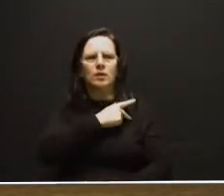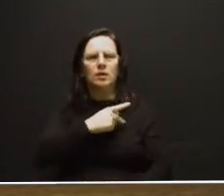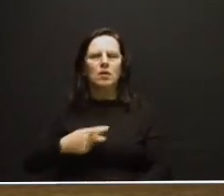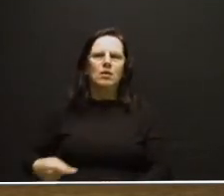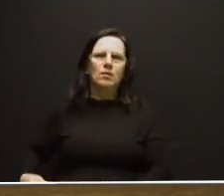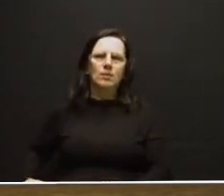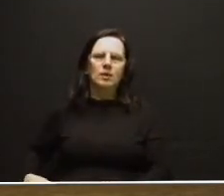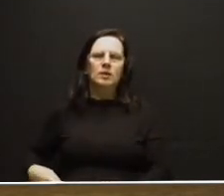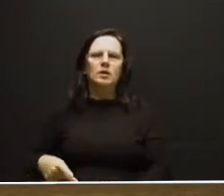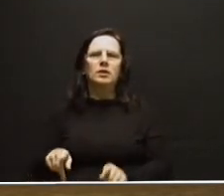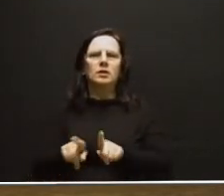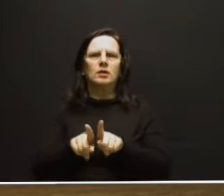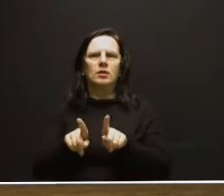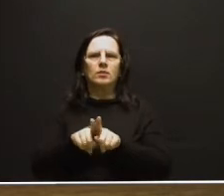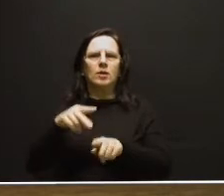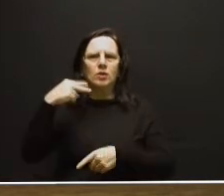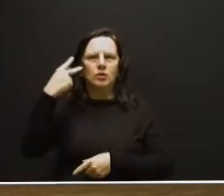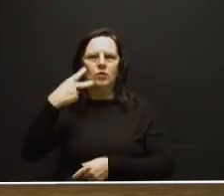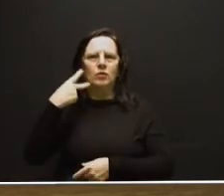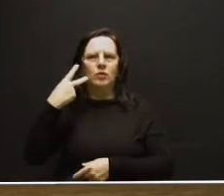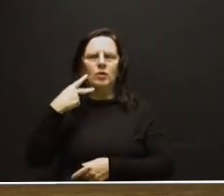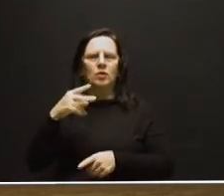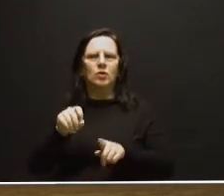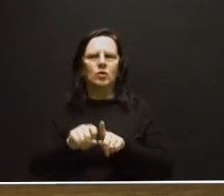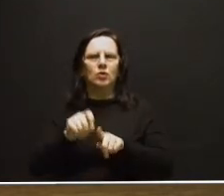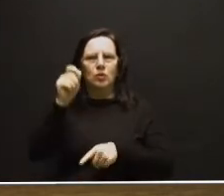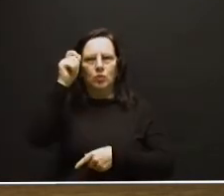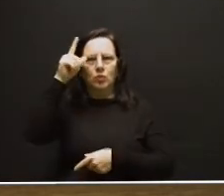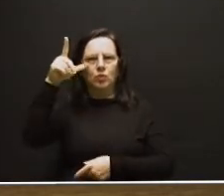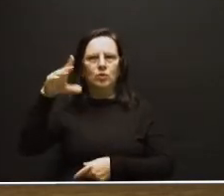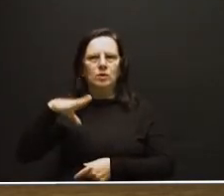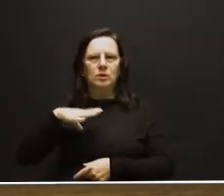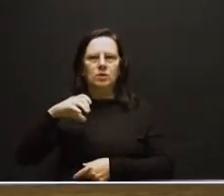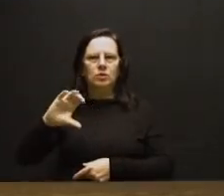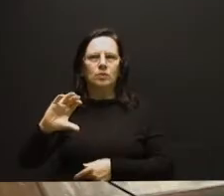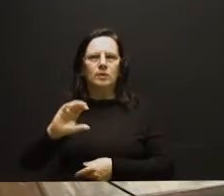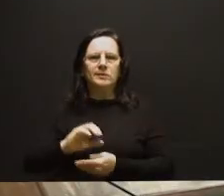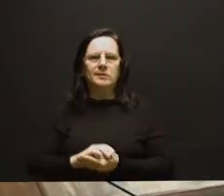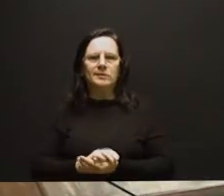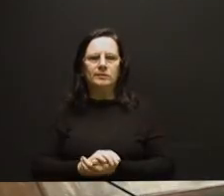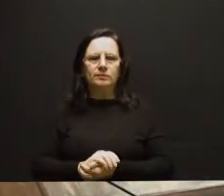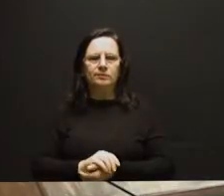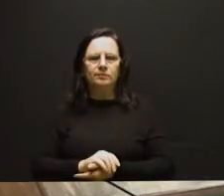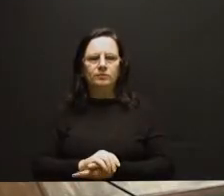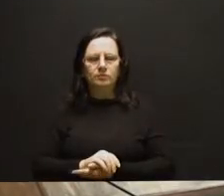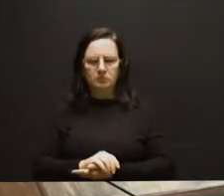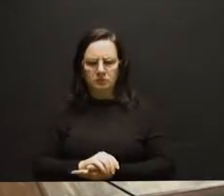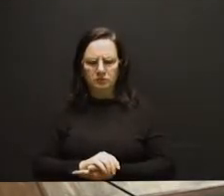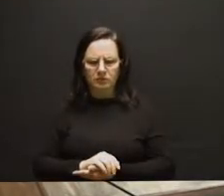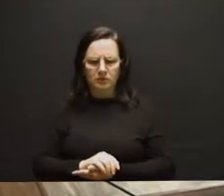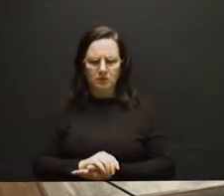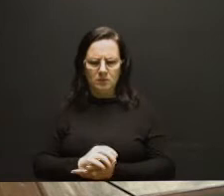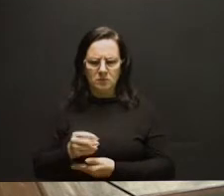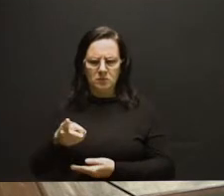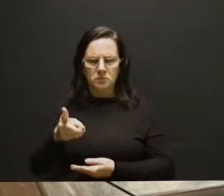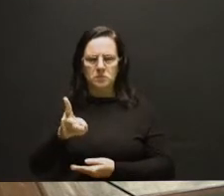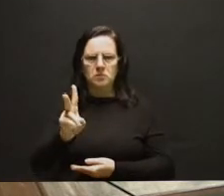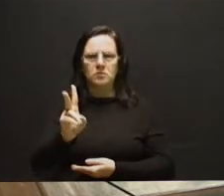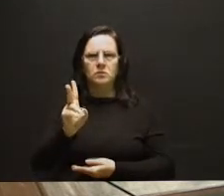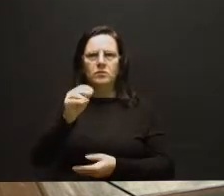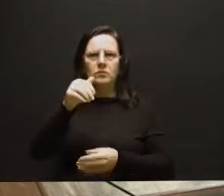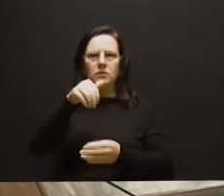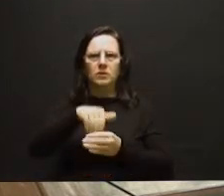e no brasil e todos os membros do da cultura cubatense é só o presidente continua em